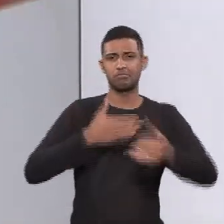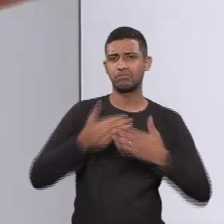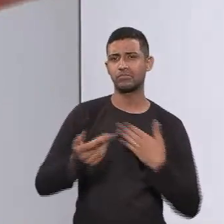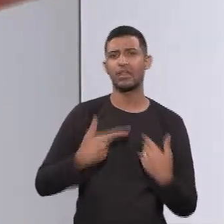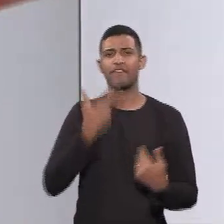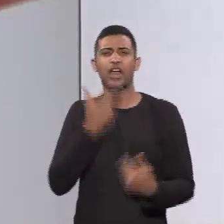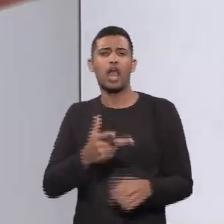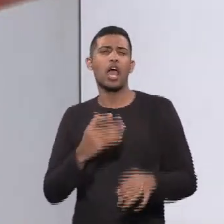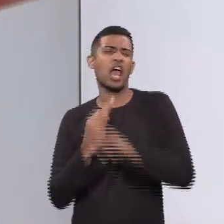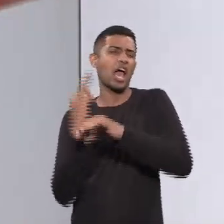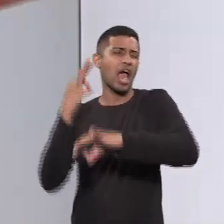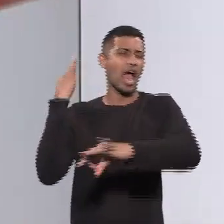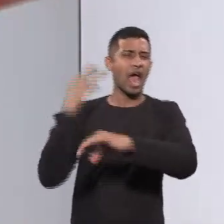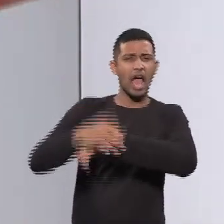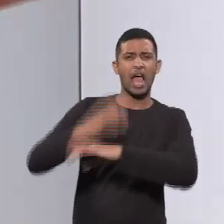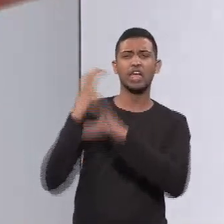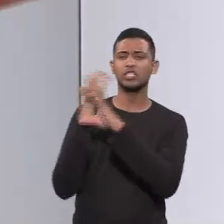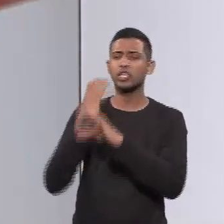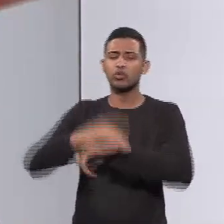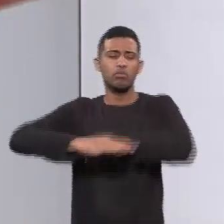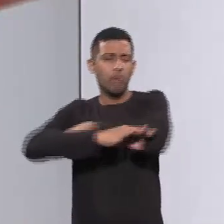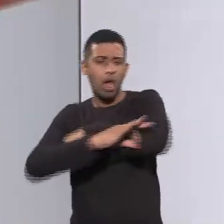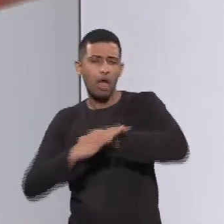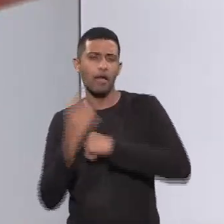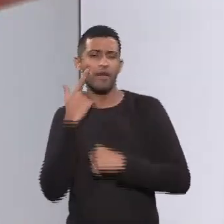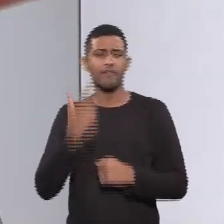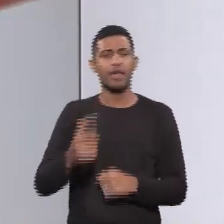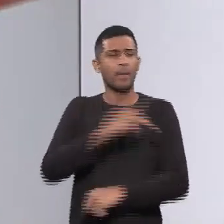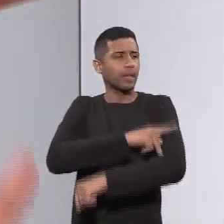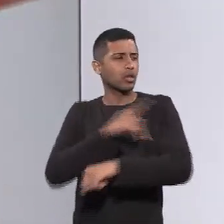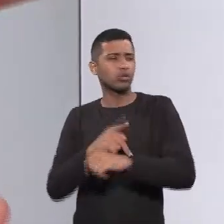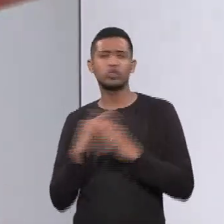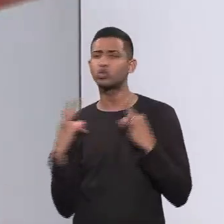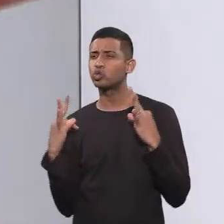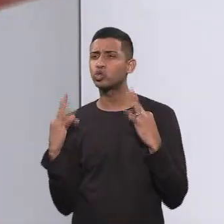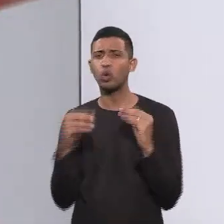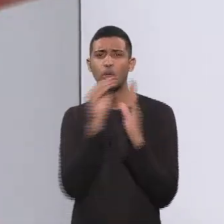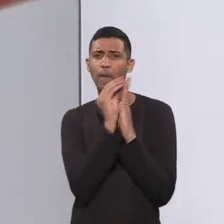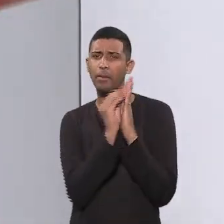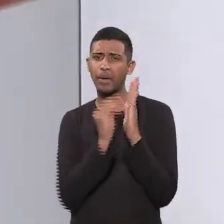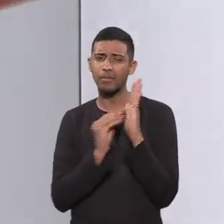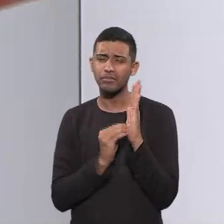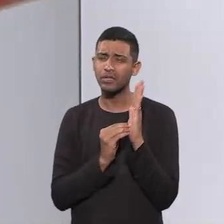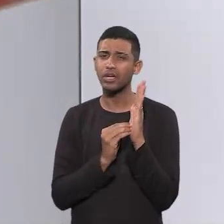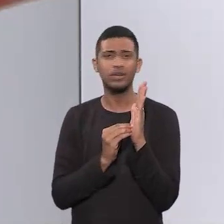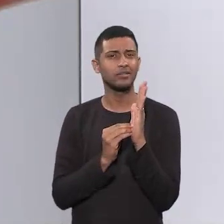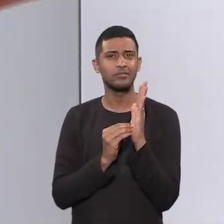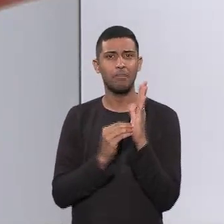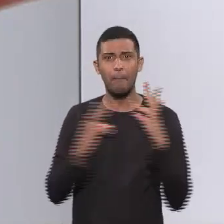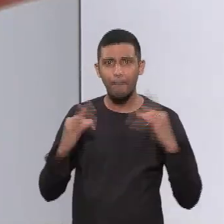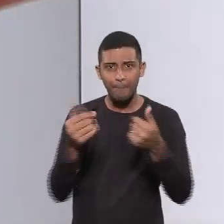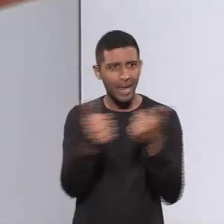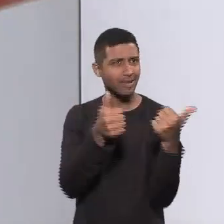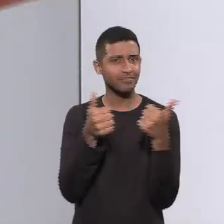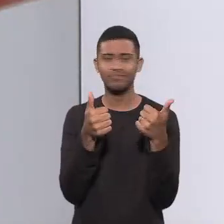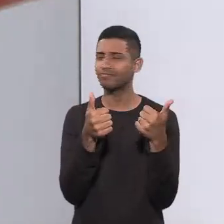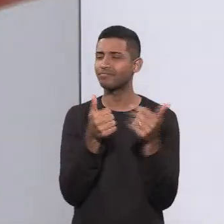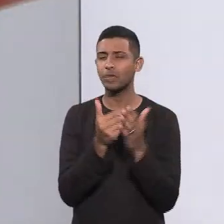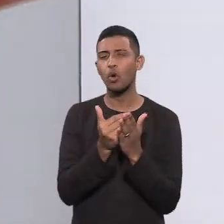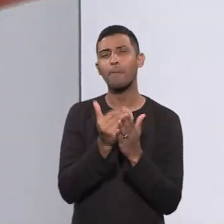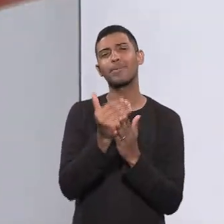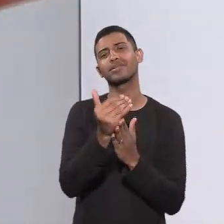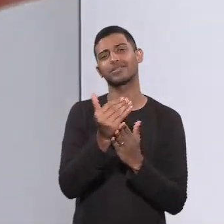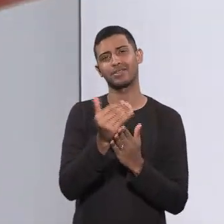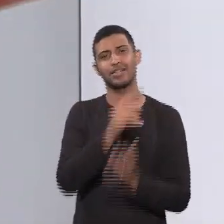acessibilidade arquitetônica, física, curricular, didático-pedagógica. Isso ainda é muito inicial nas redes de ensino. Sobre isso,